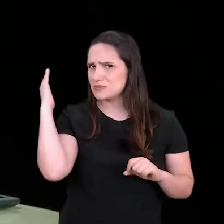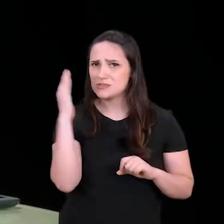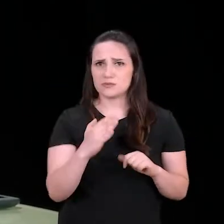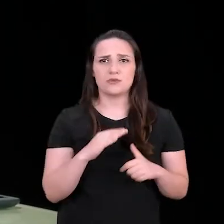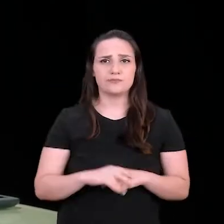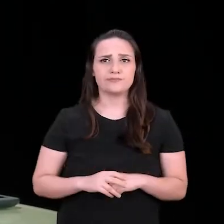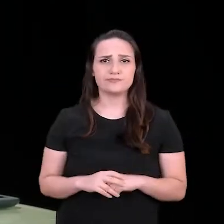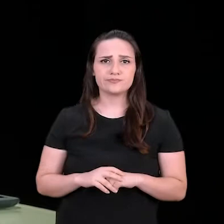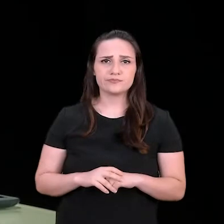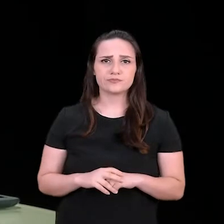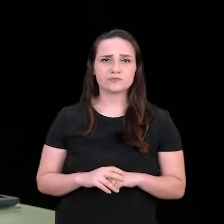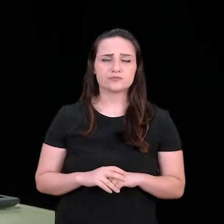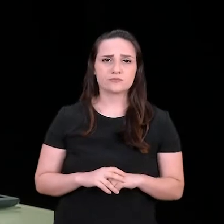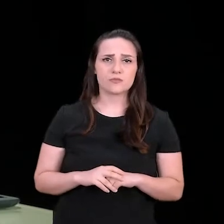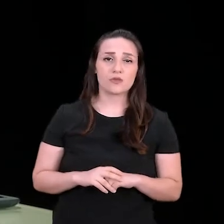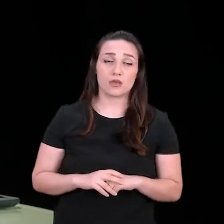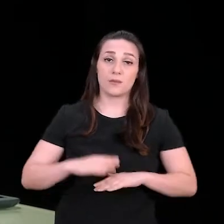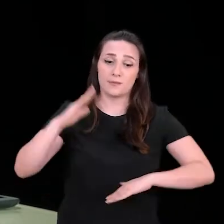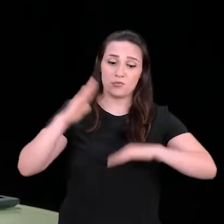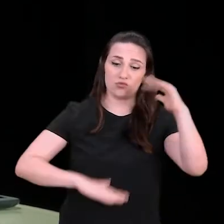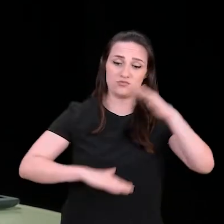os profissionais têm que estar